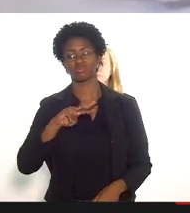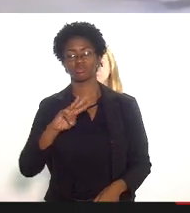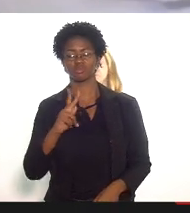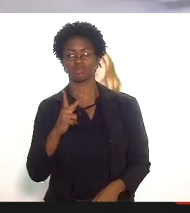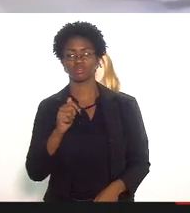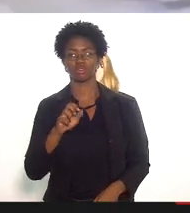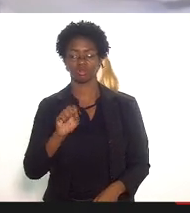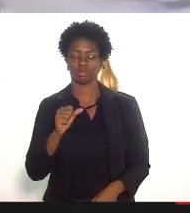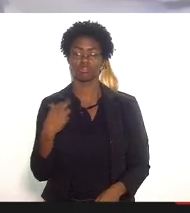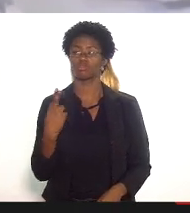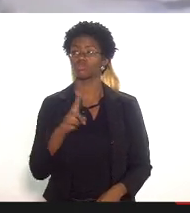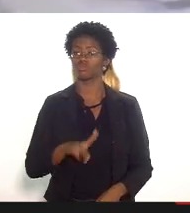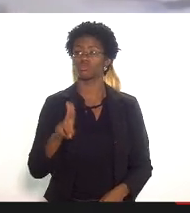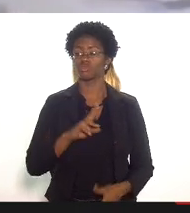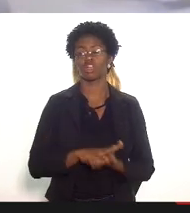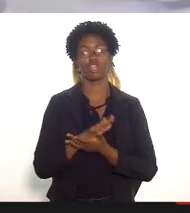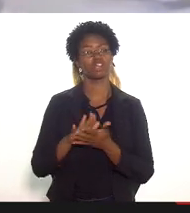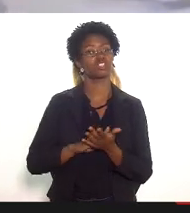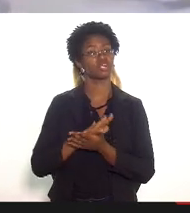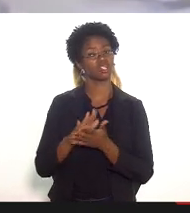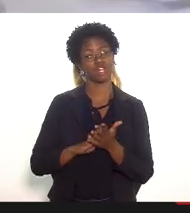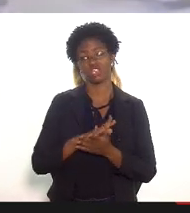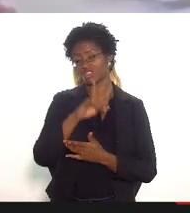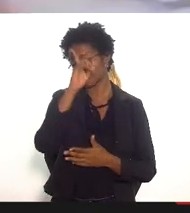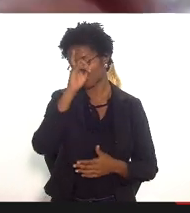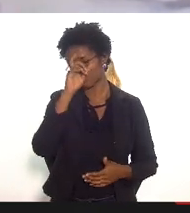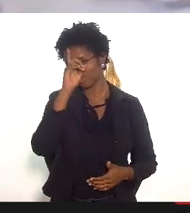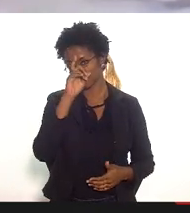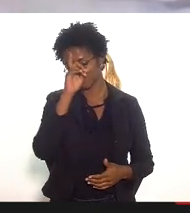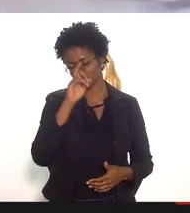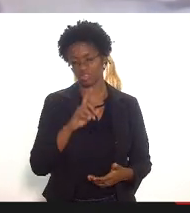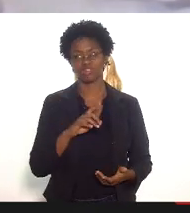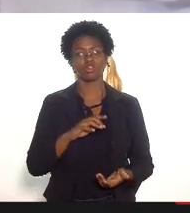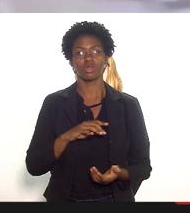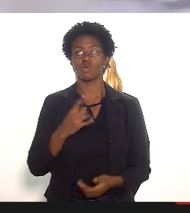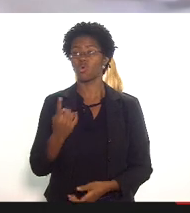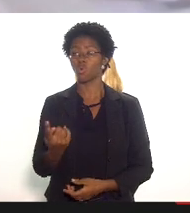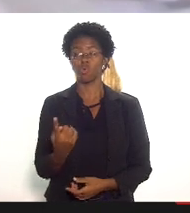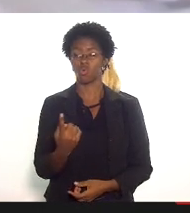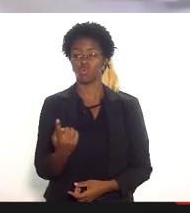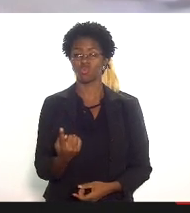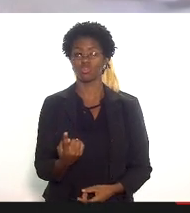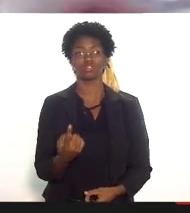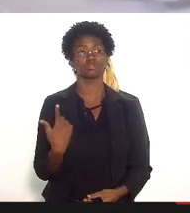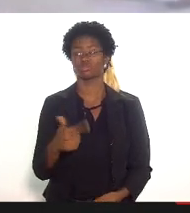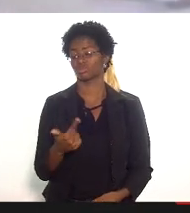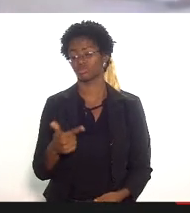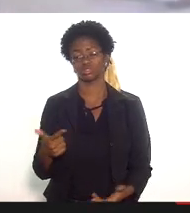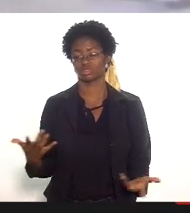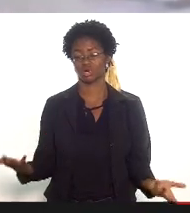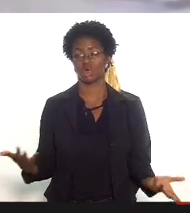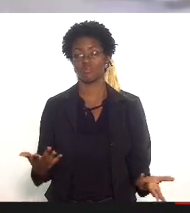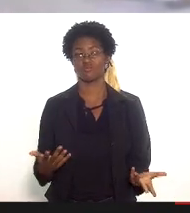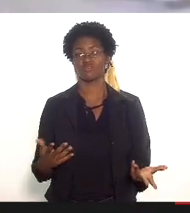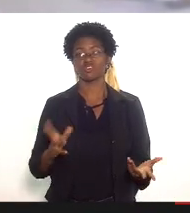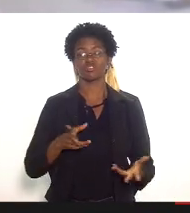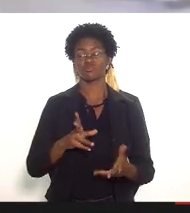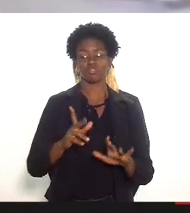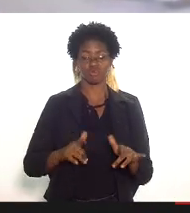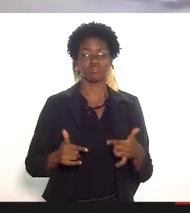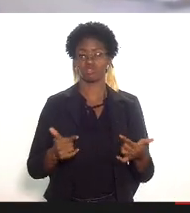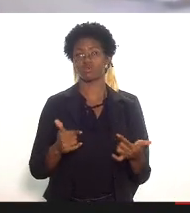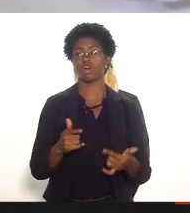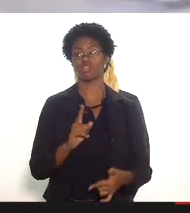nada, que os hospitais de campanha, sequer nenhum, só um que foi erguido, foi do Maracanã, e mesmo assim não funcionou da forma que